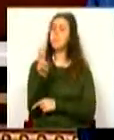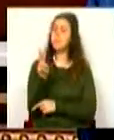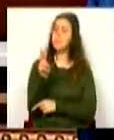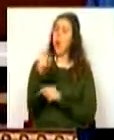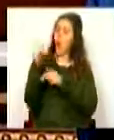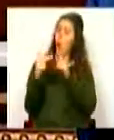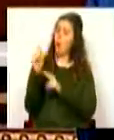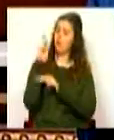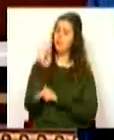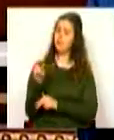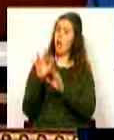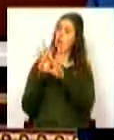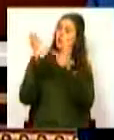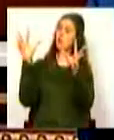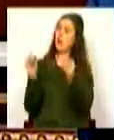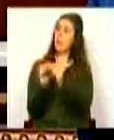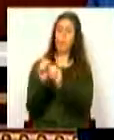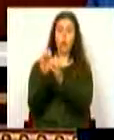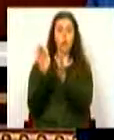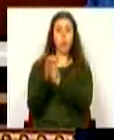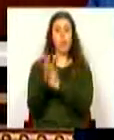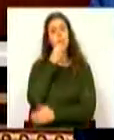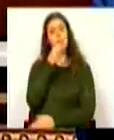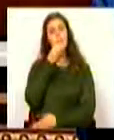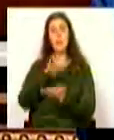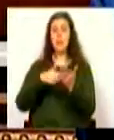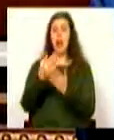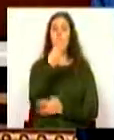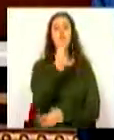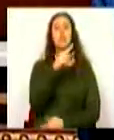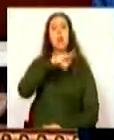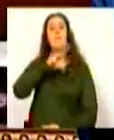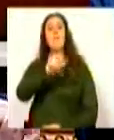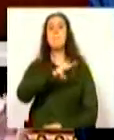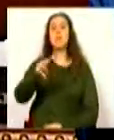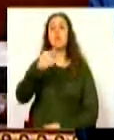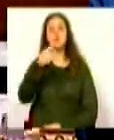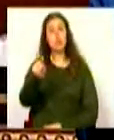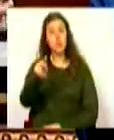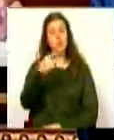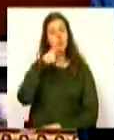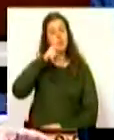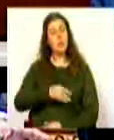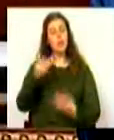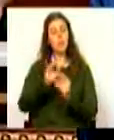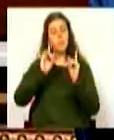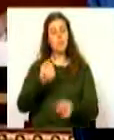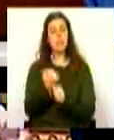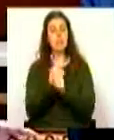para a obra no seu todo. Estamos a falar de um plano de 2 mil milhões de euros. Repito que está em